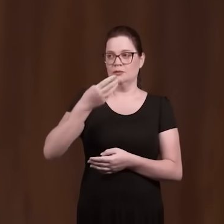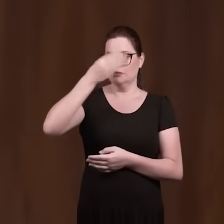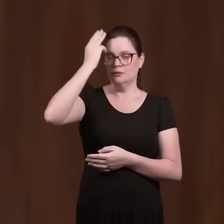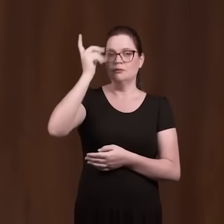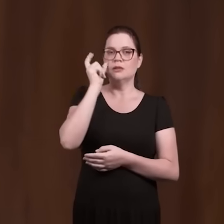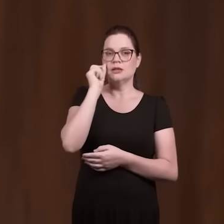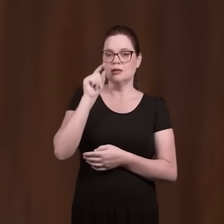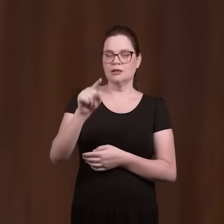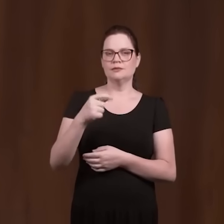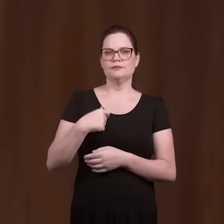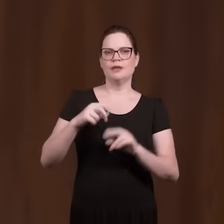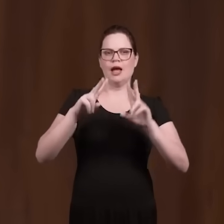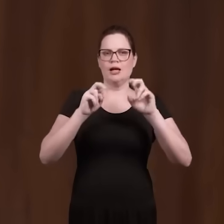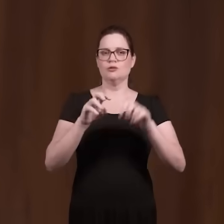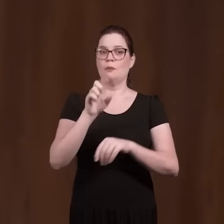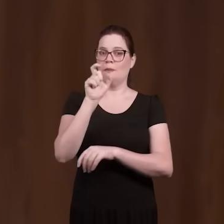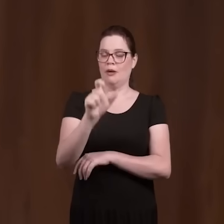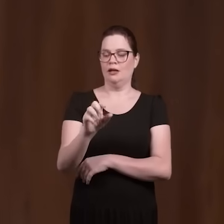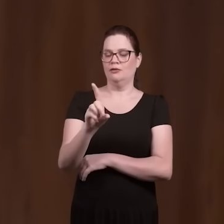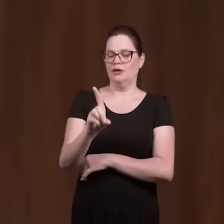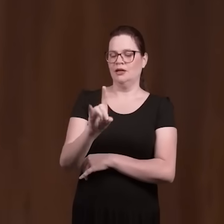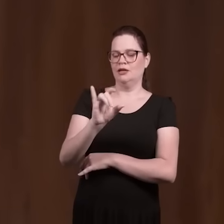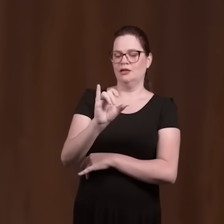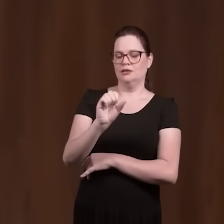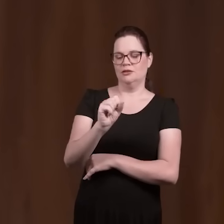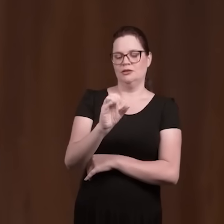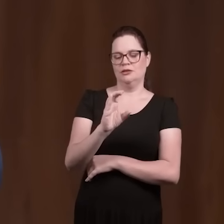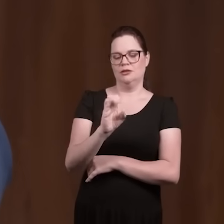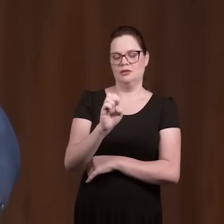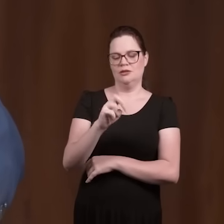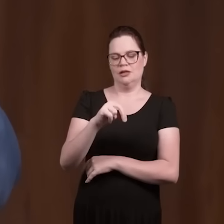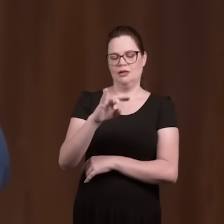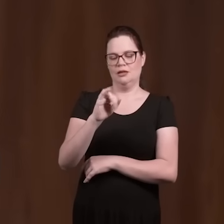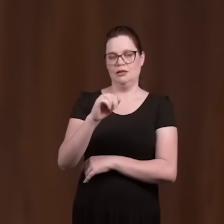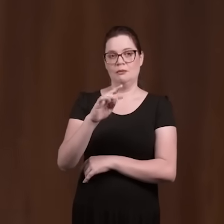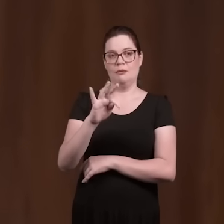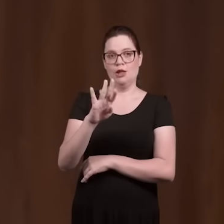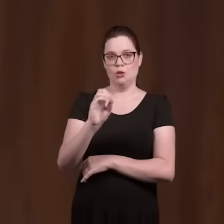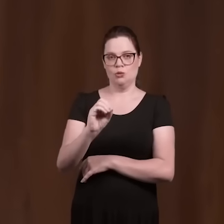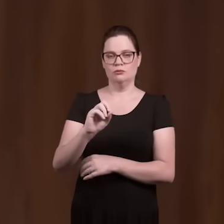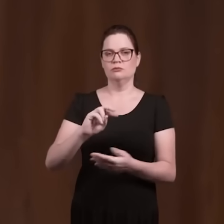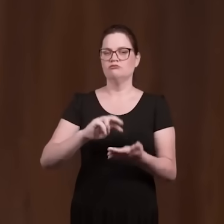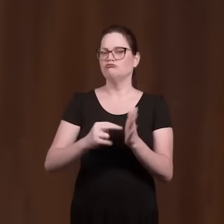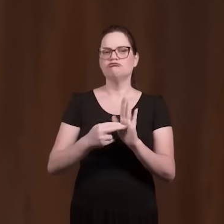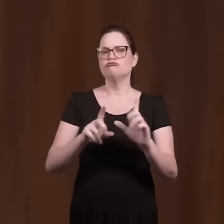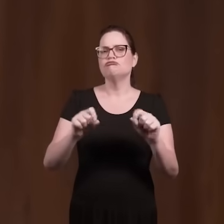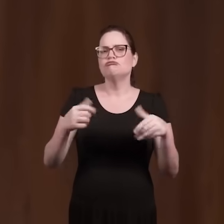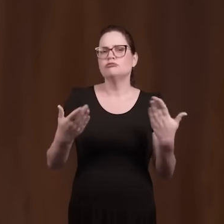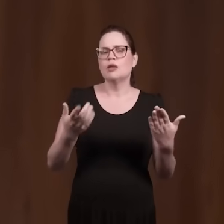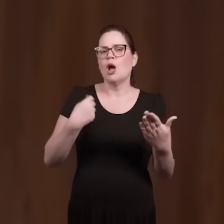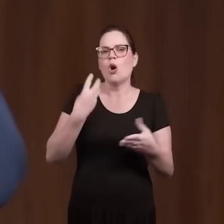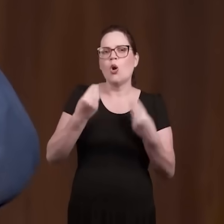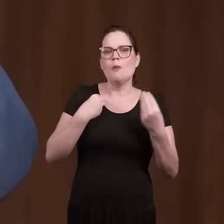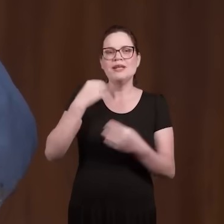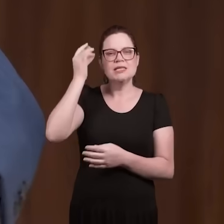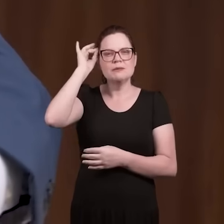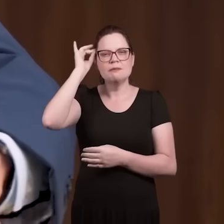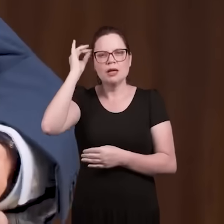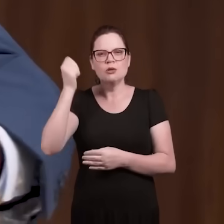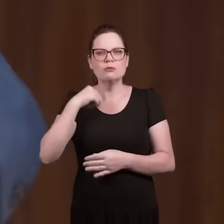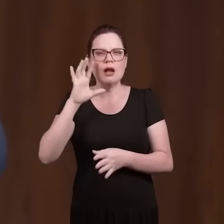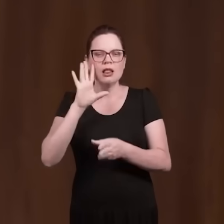Marcelo, discernimento de espíritos e essa importância no dia a dia da igreja,